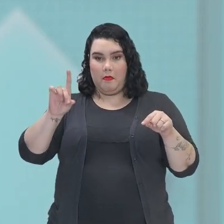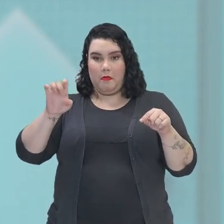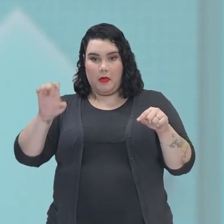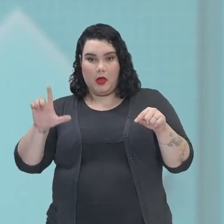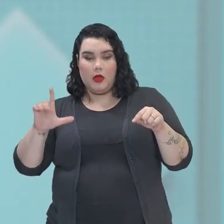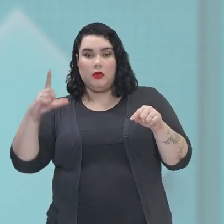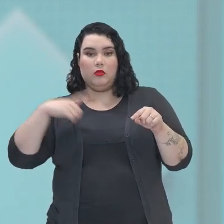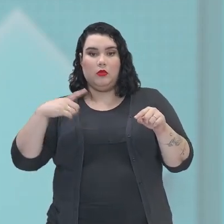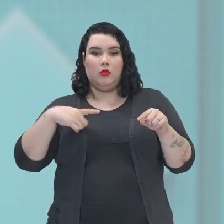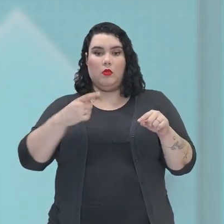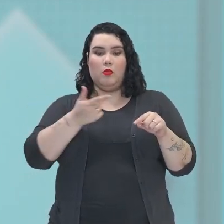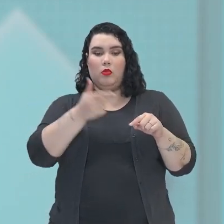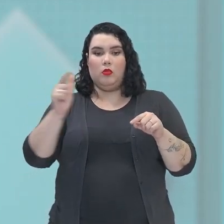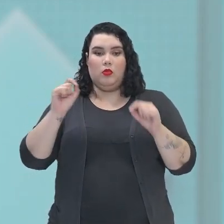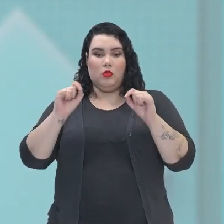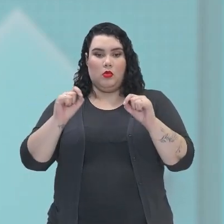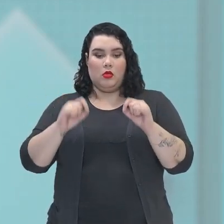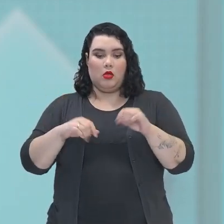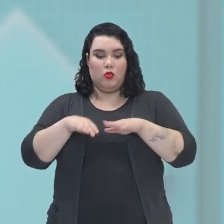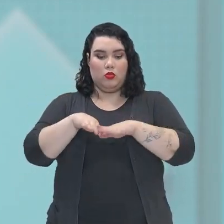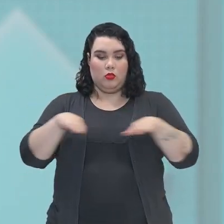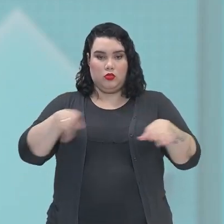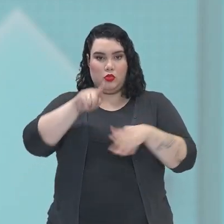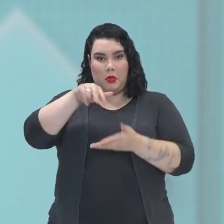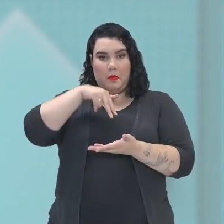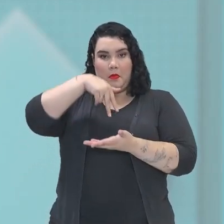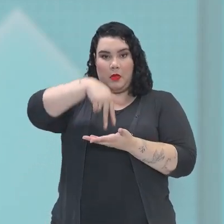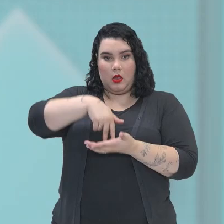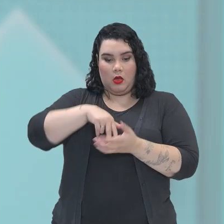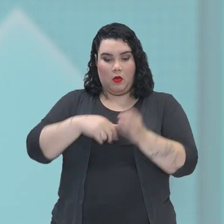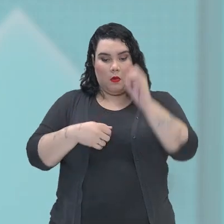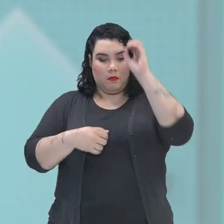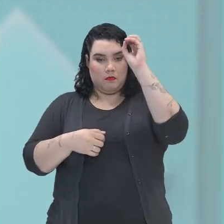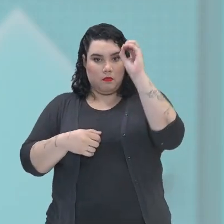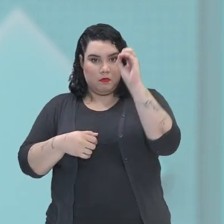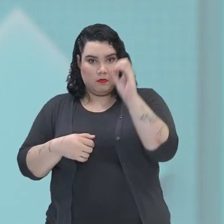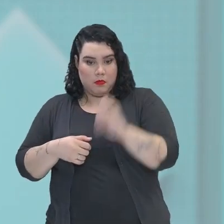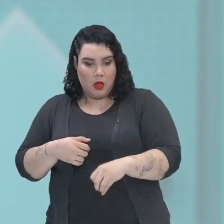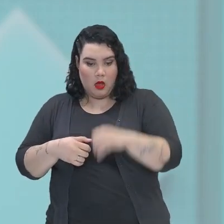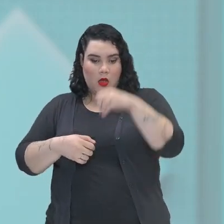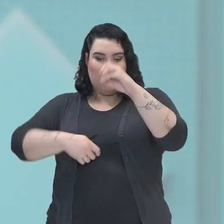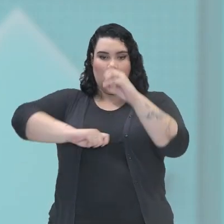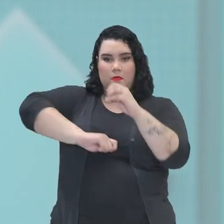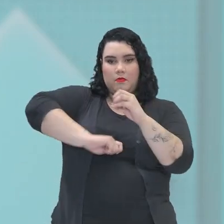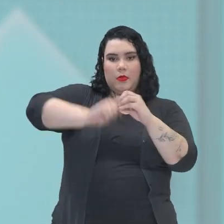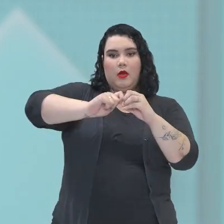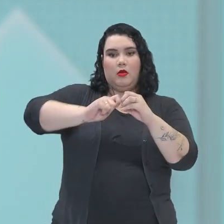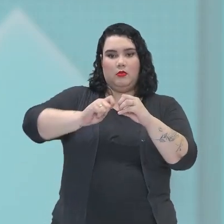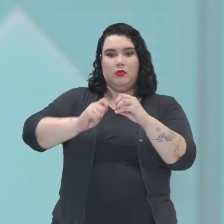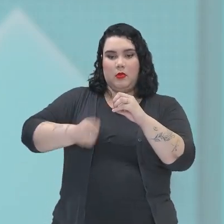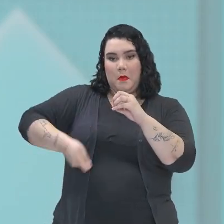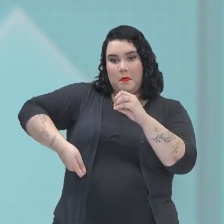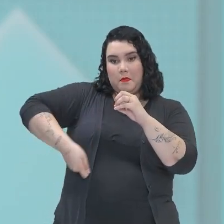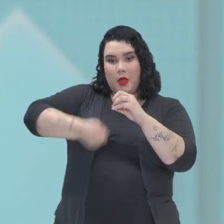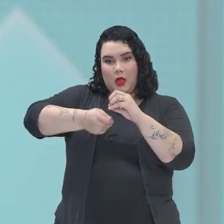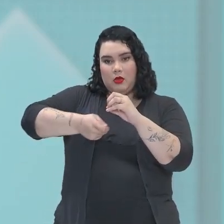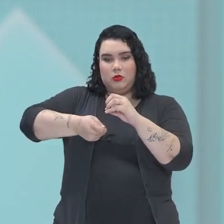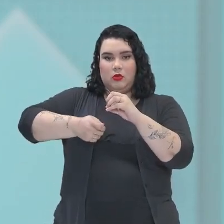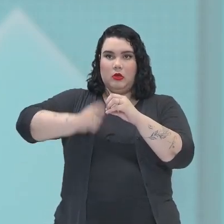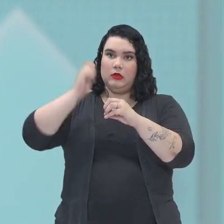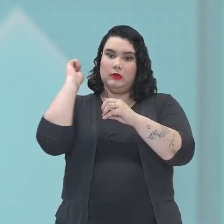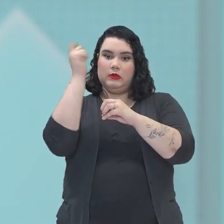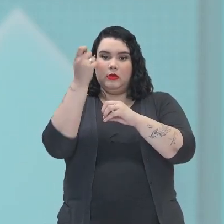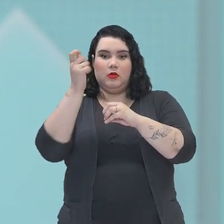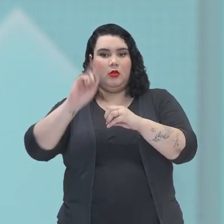você tem que bater a bola no chão, quando ela volta, você bate ela por baixo, tá? Tem que bater com a